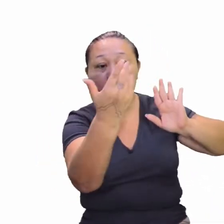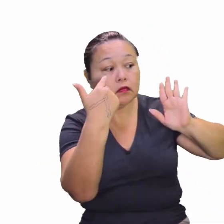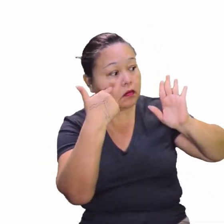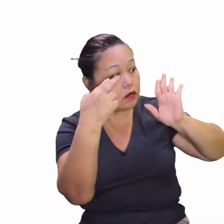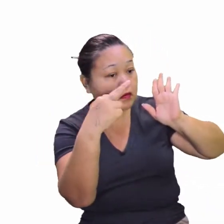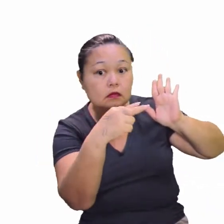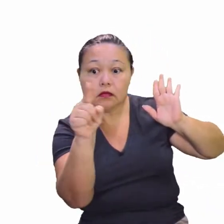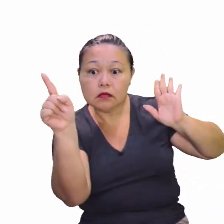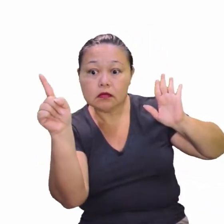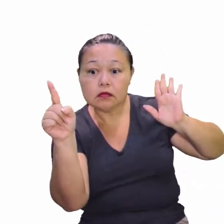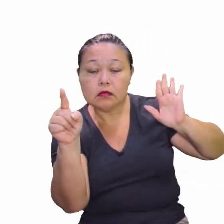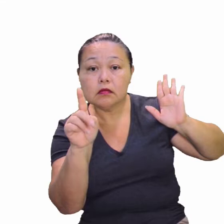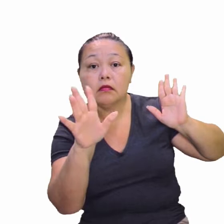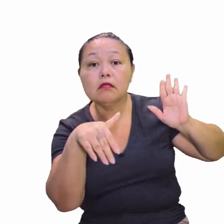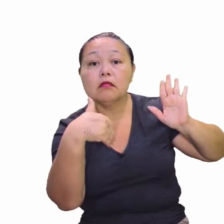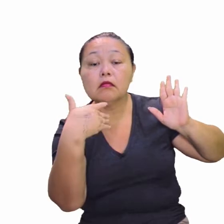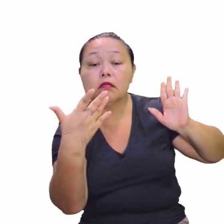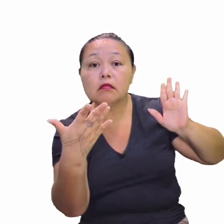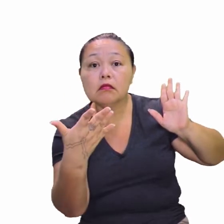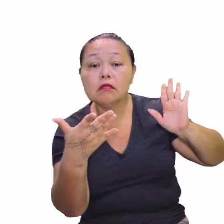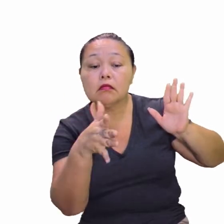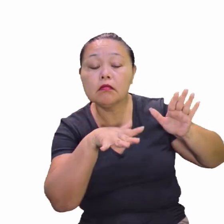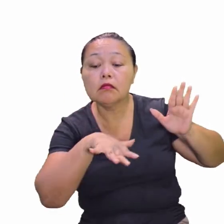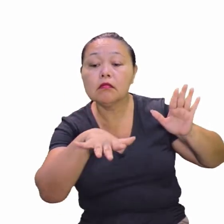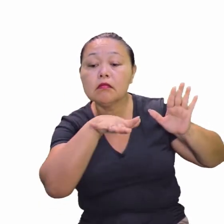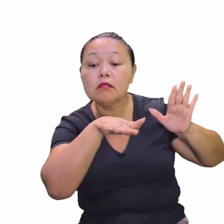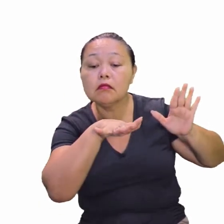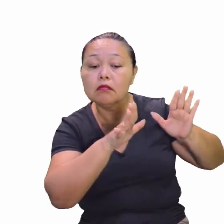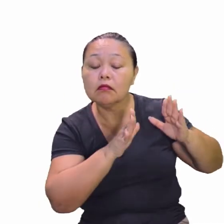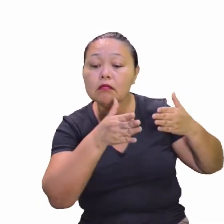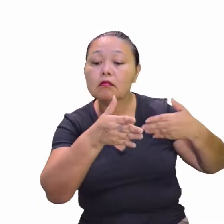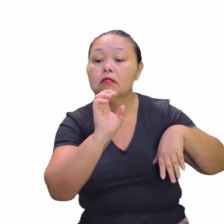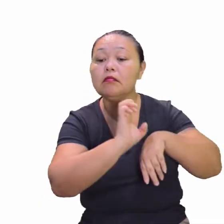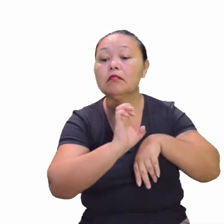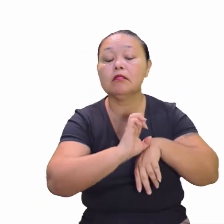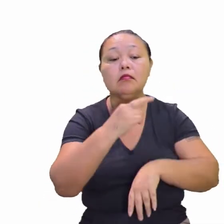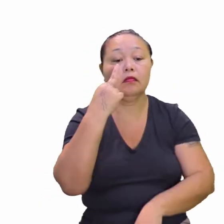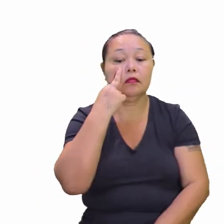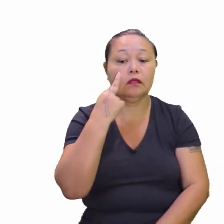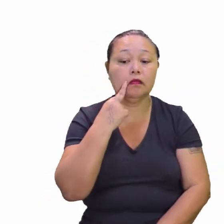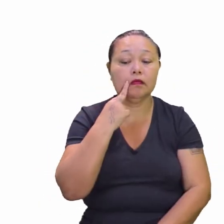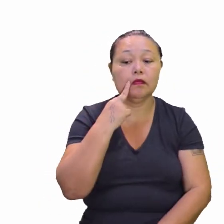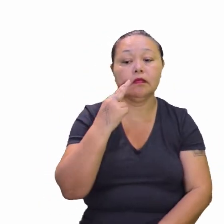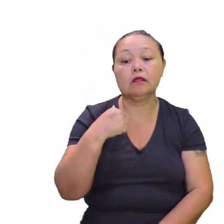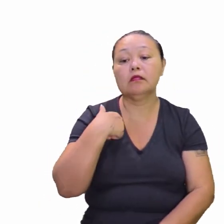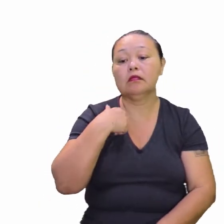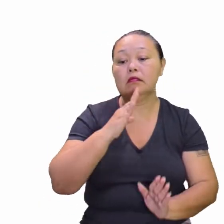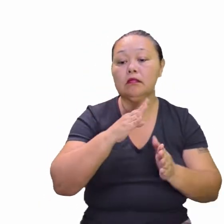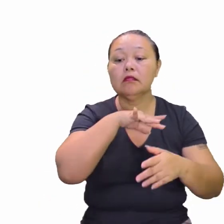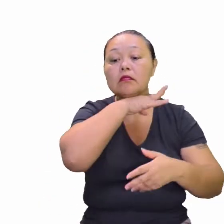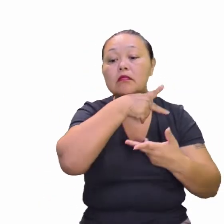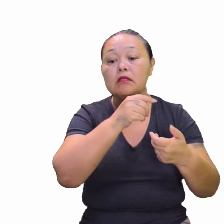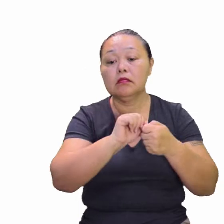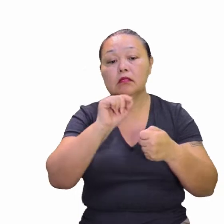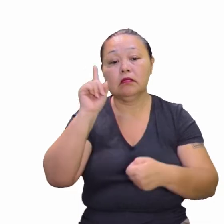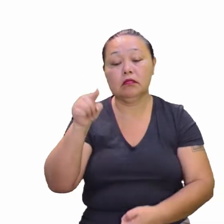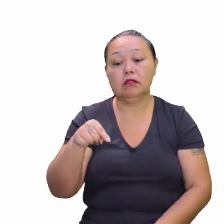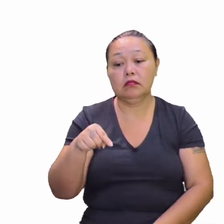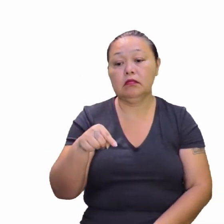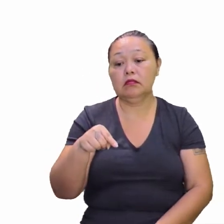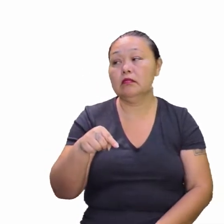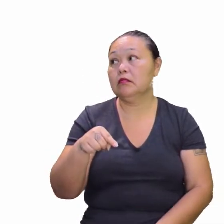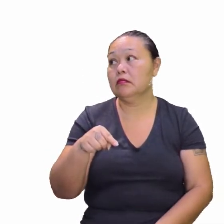queridos alunos qual é essa vocação de Rondônia. Exatamente. Para animais é